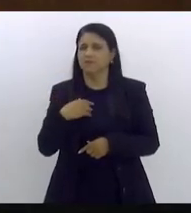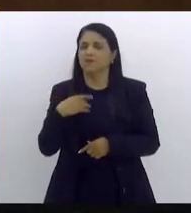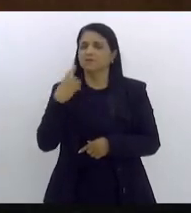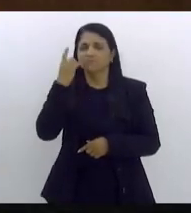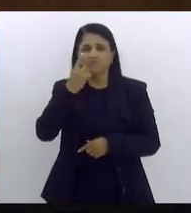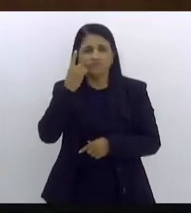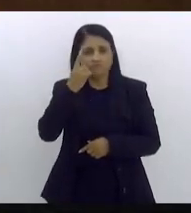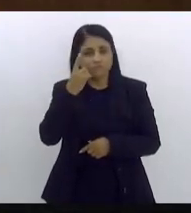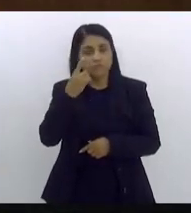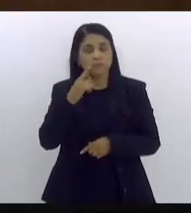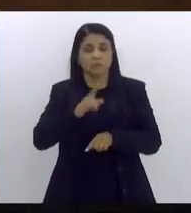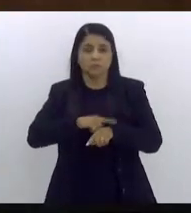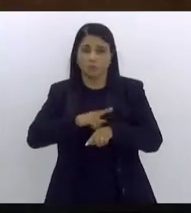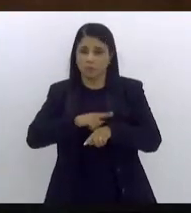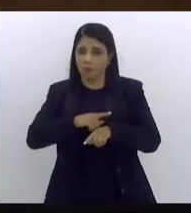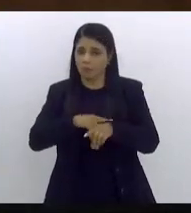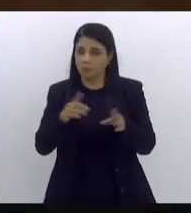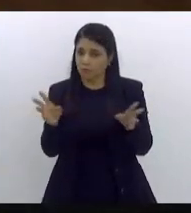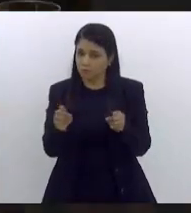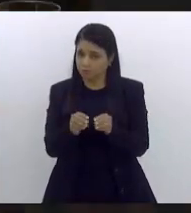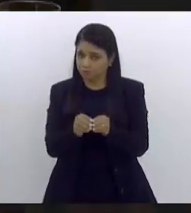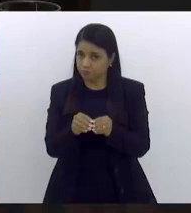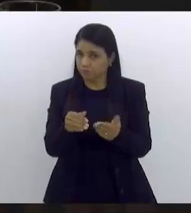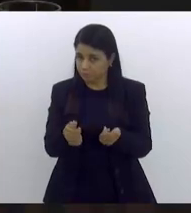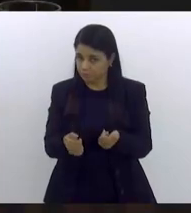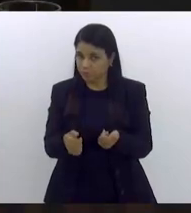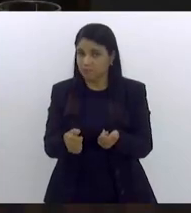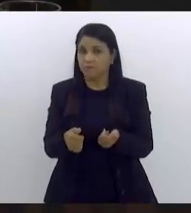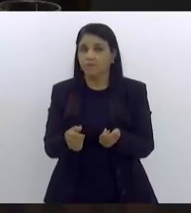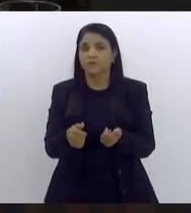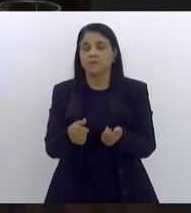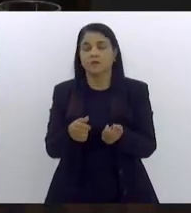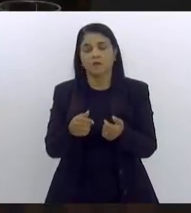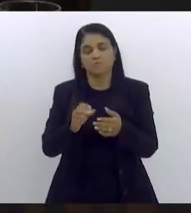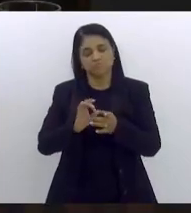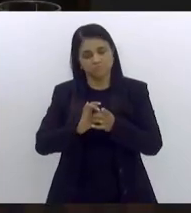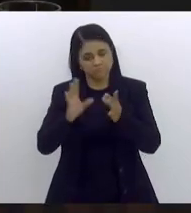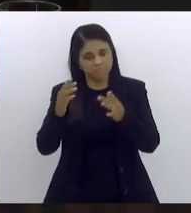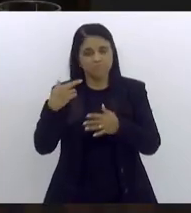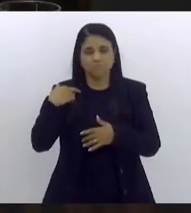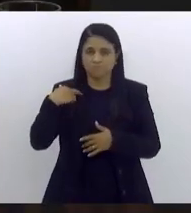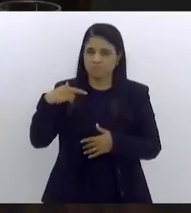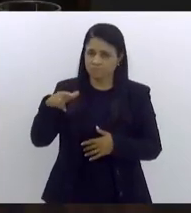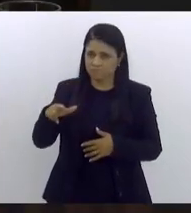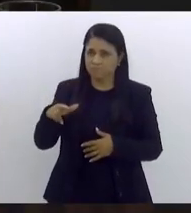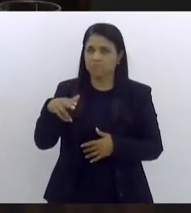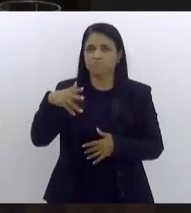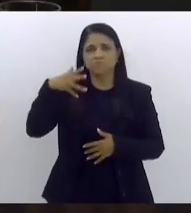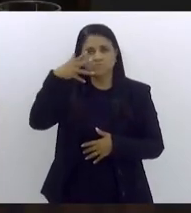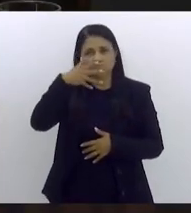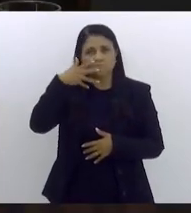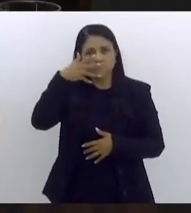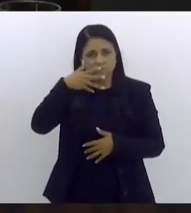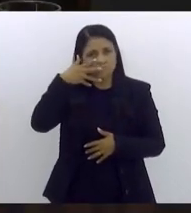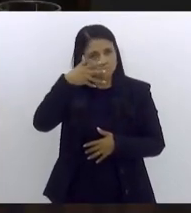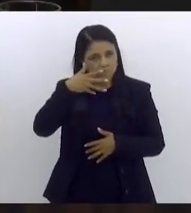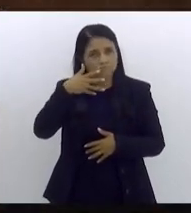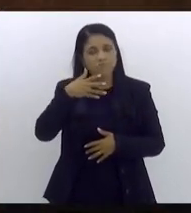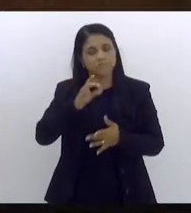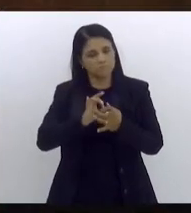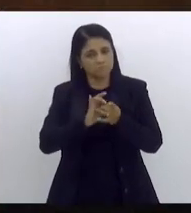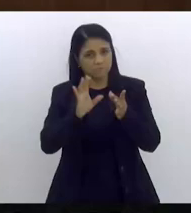extensa, porque o tempo da deputada já está... Mas eu tenho que permitir que a religião de Vossa Excelência... É preciso não, fazer a parte aí. Mas